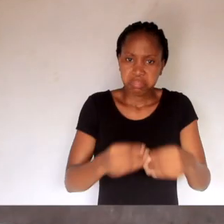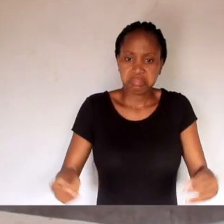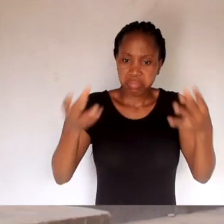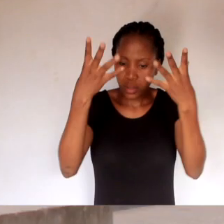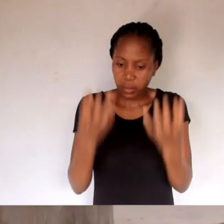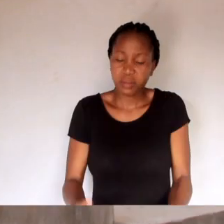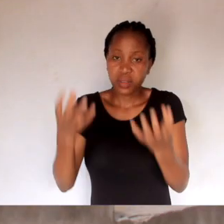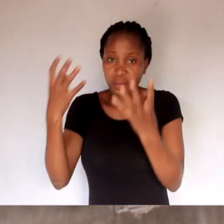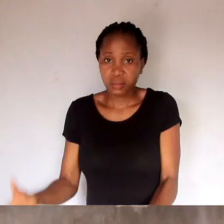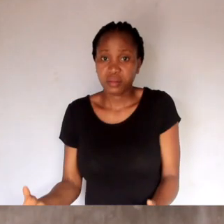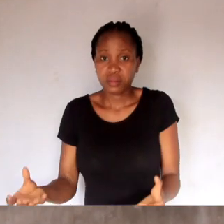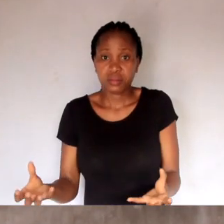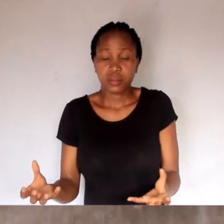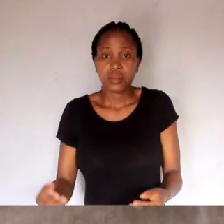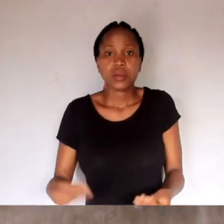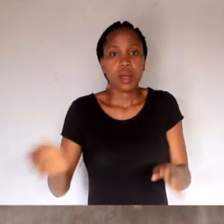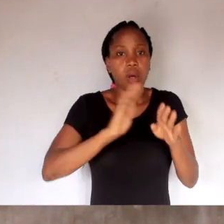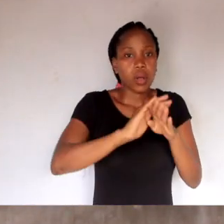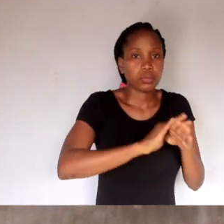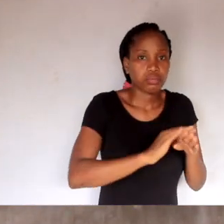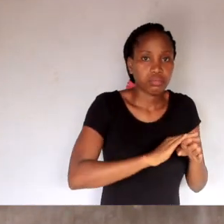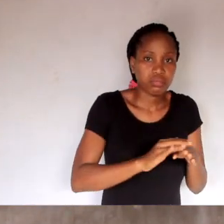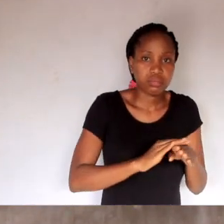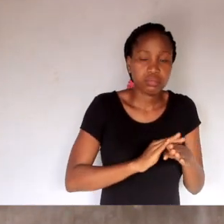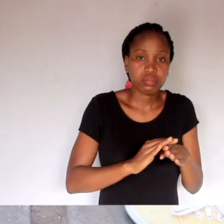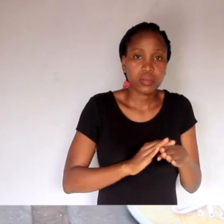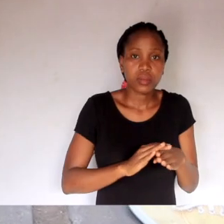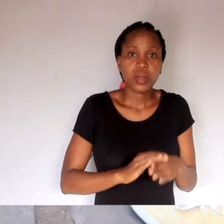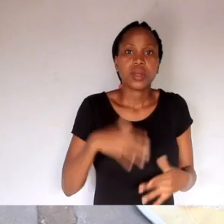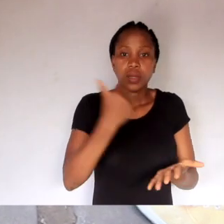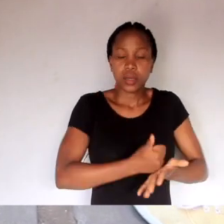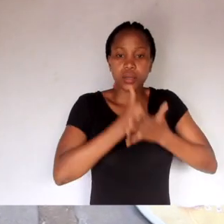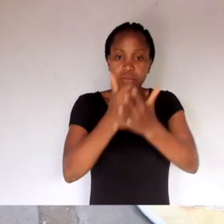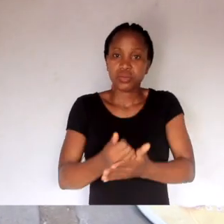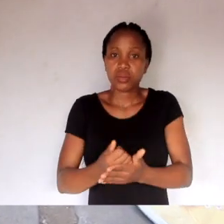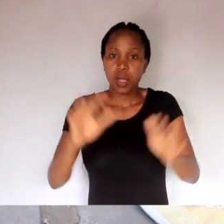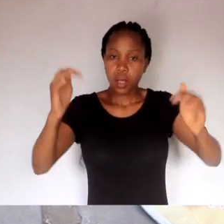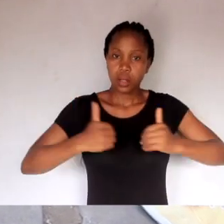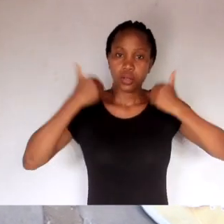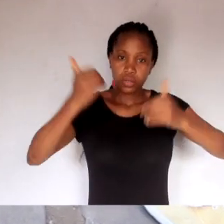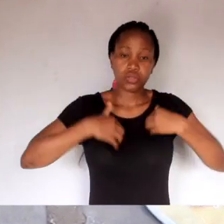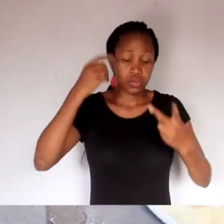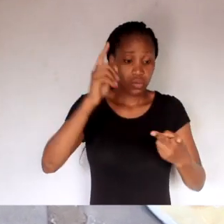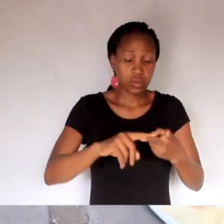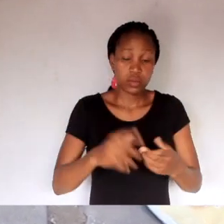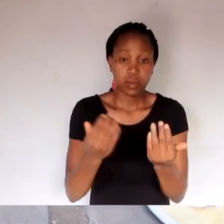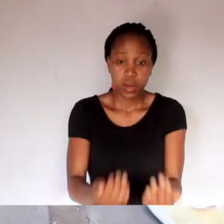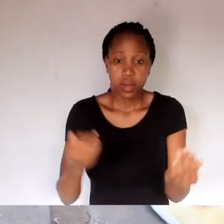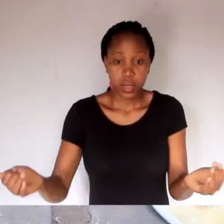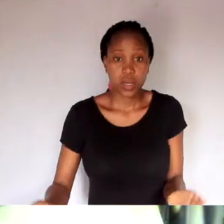criadas em termos de acessibilidade, que permitam que crianças, jovens e adultos